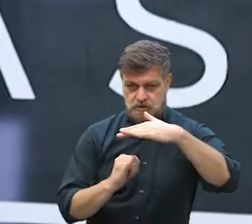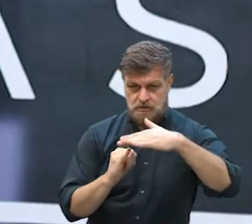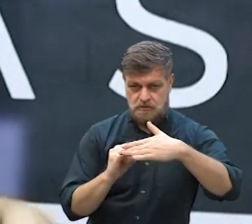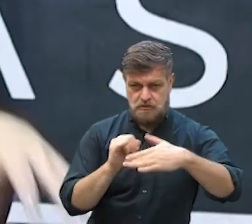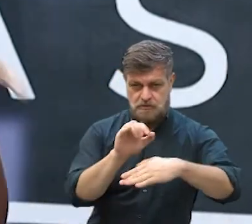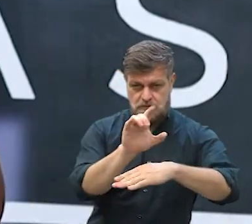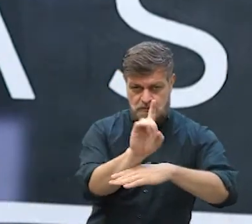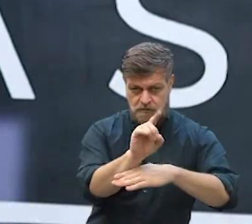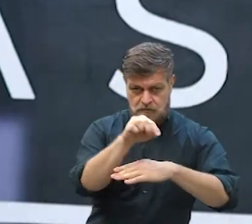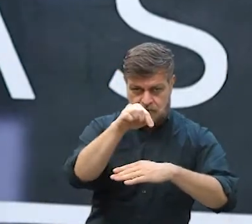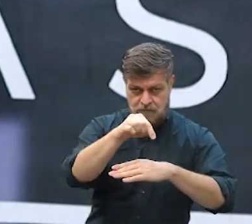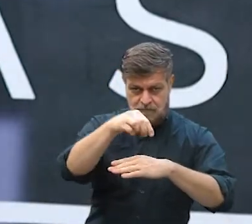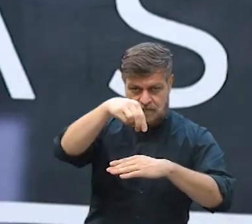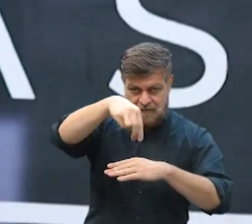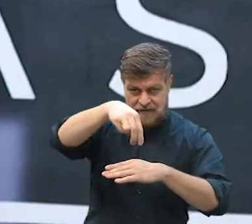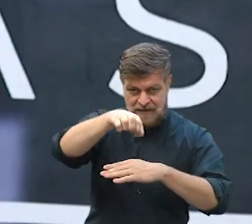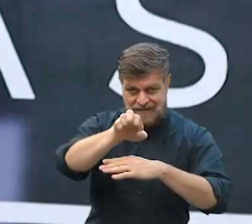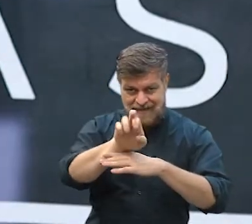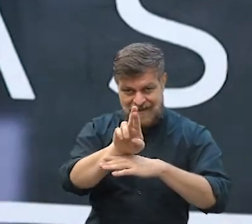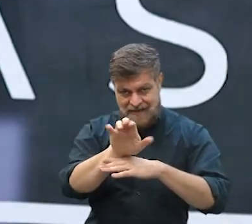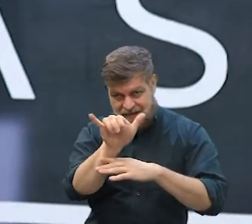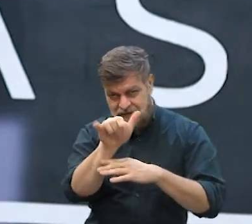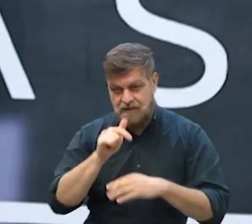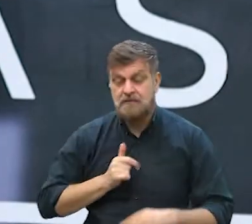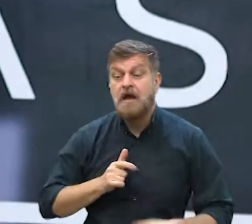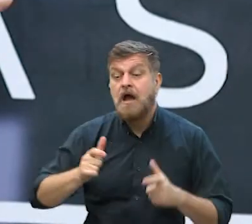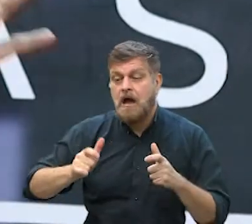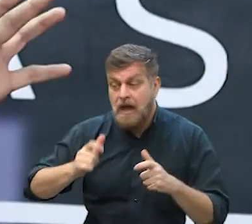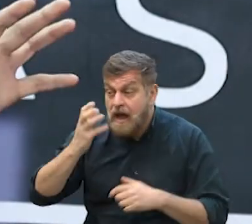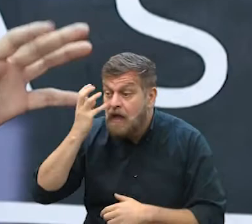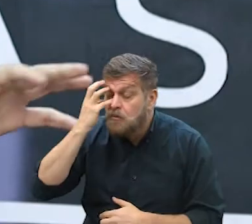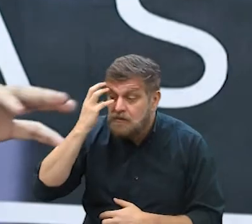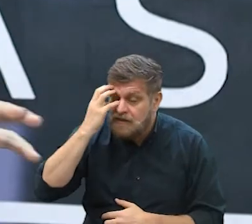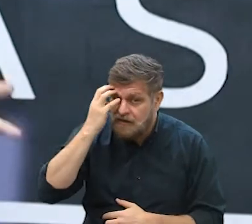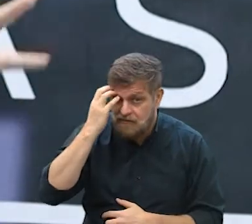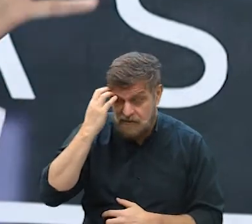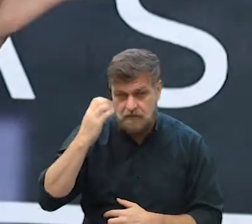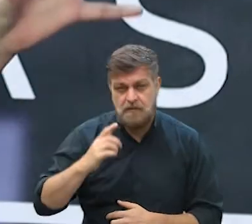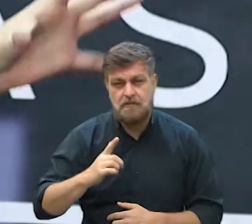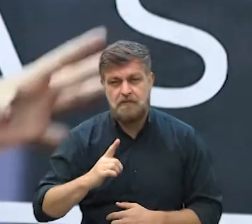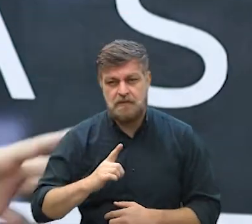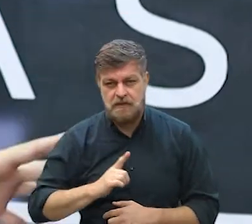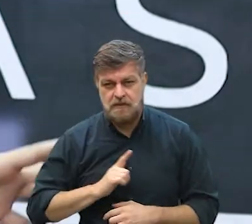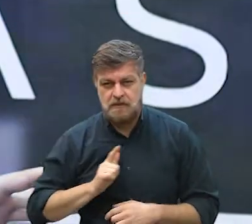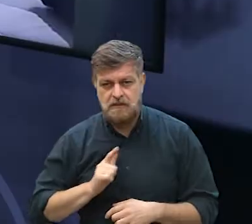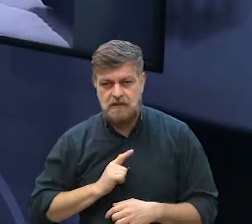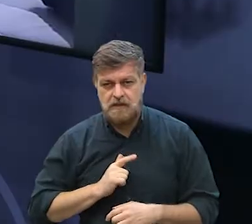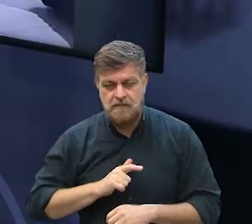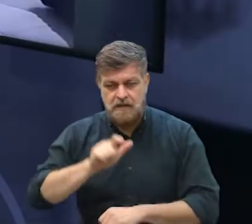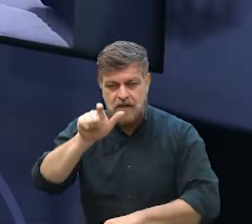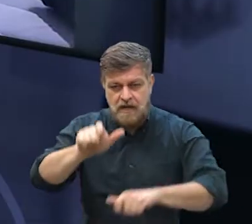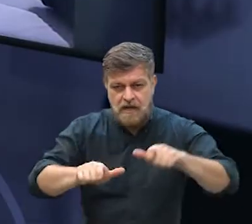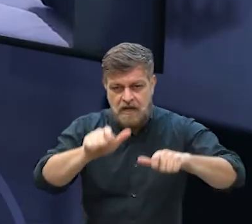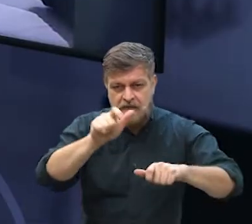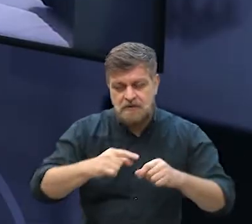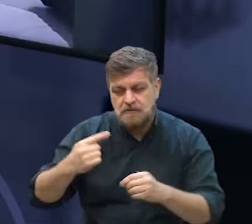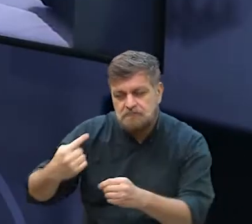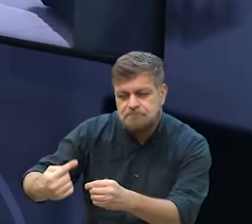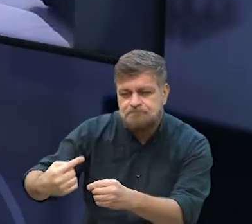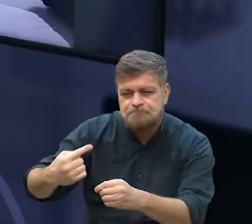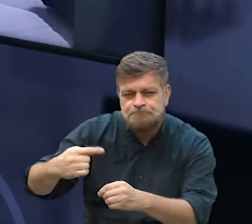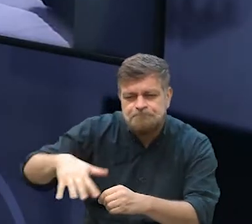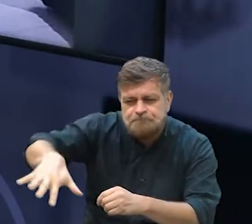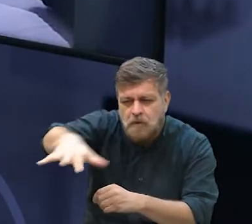Nery, vocês estão localizados no Taquaral, mas atendem populações vulneráveis de outras regiões,